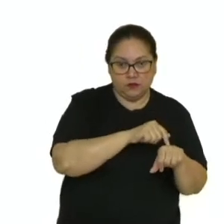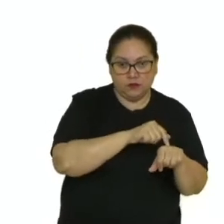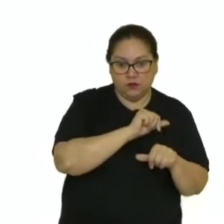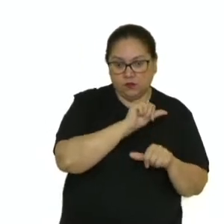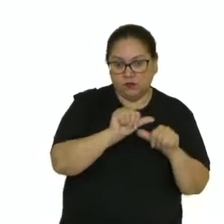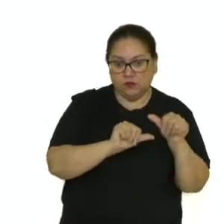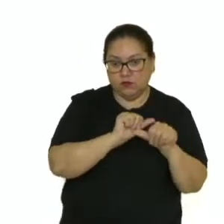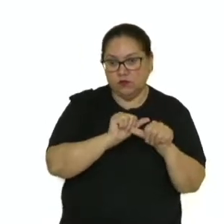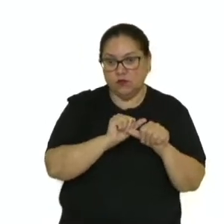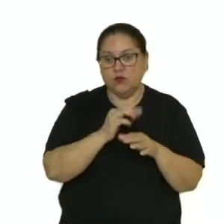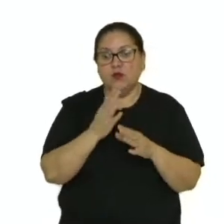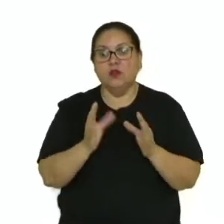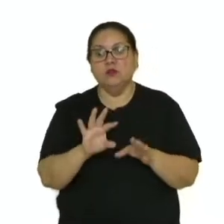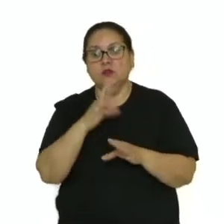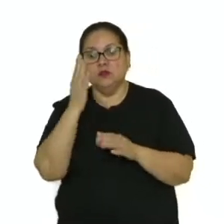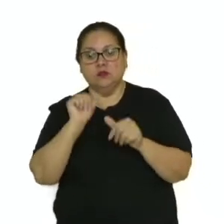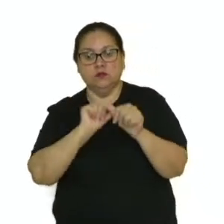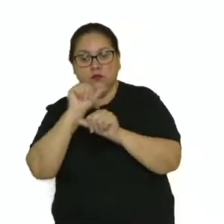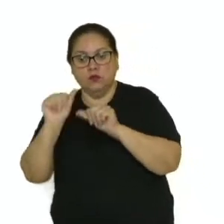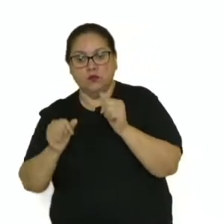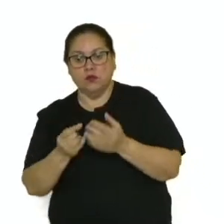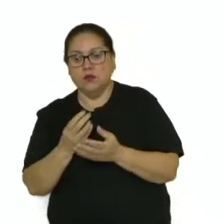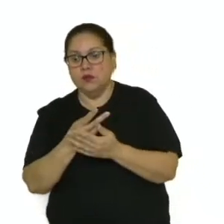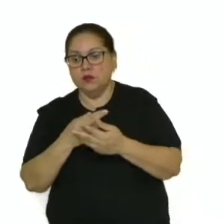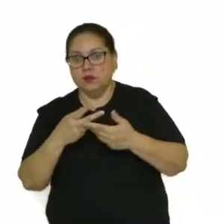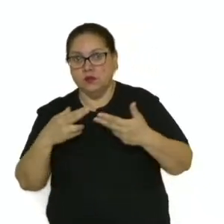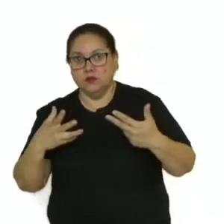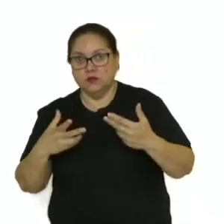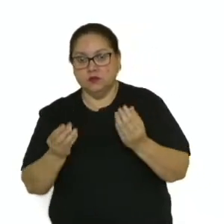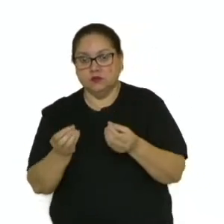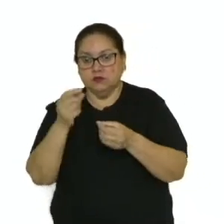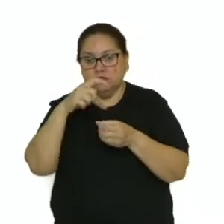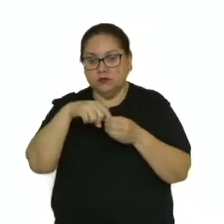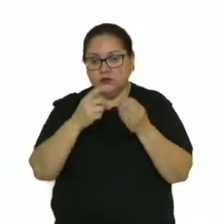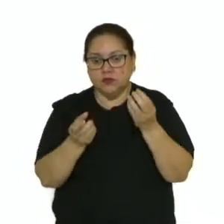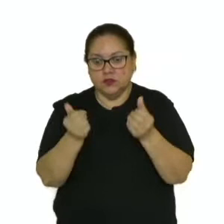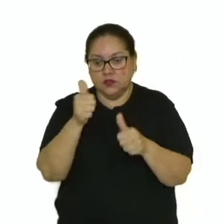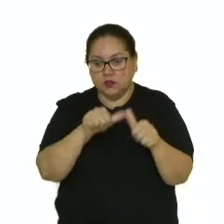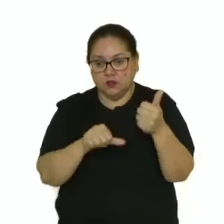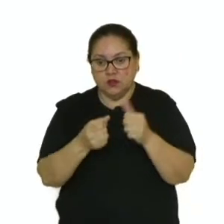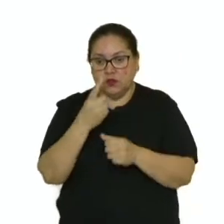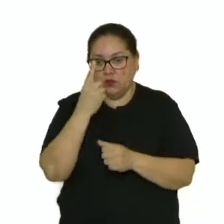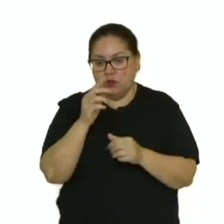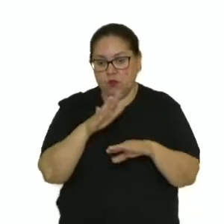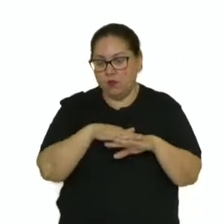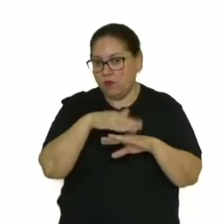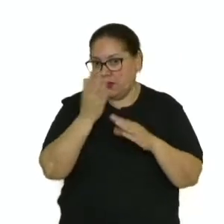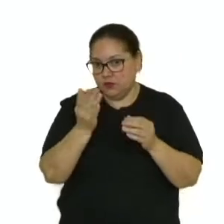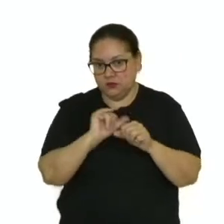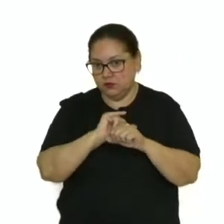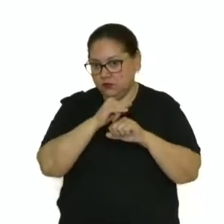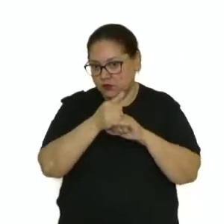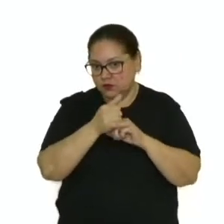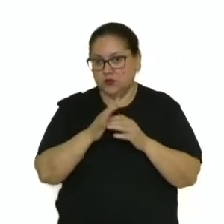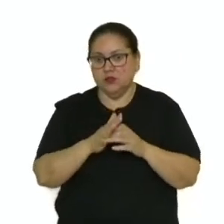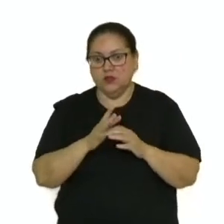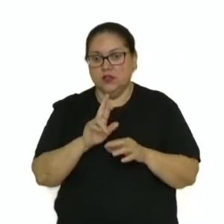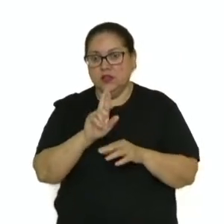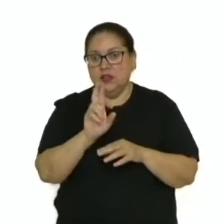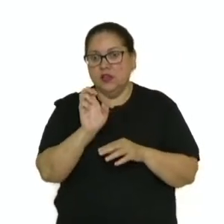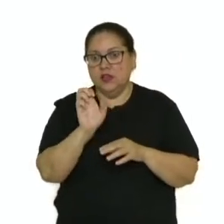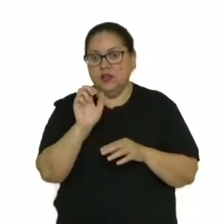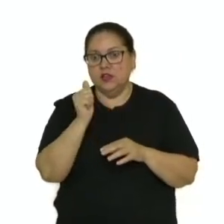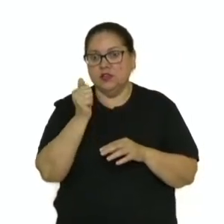fenômeno químico em que ocorrem mudanças qualitativas na composição química de uma ou mais substâncias, denominadas